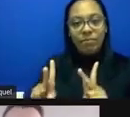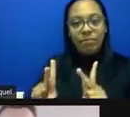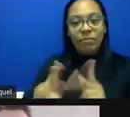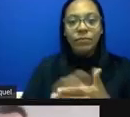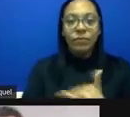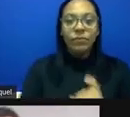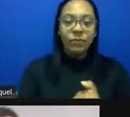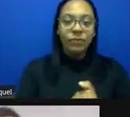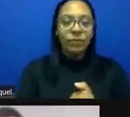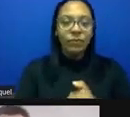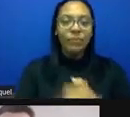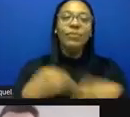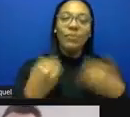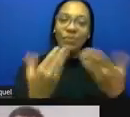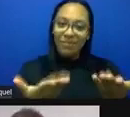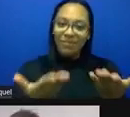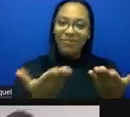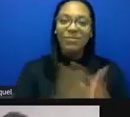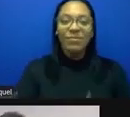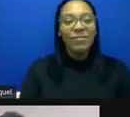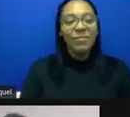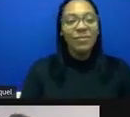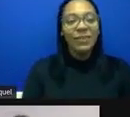Devolvo a palavra para vocês.